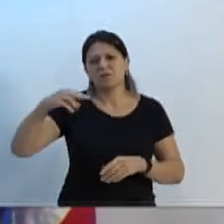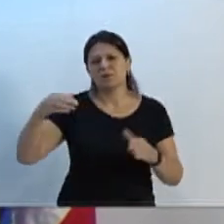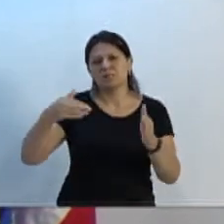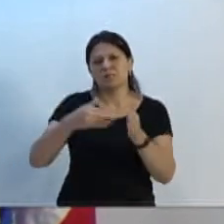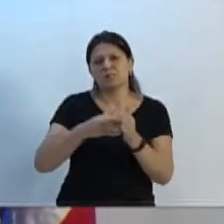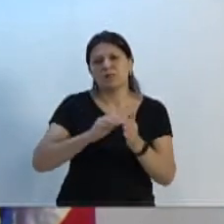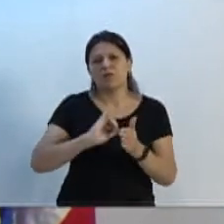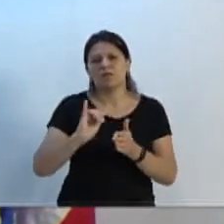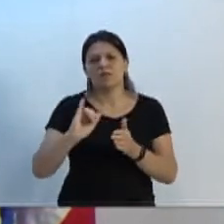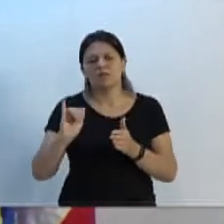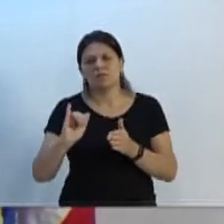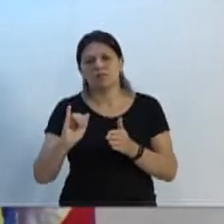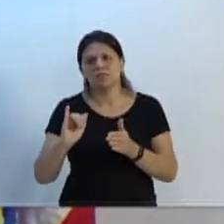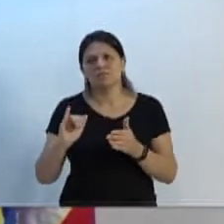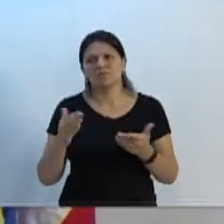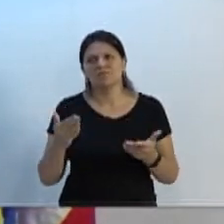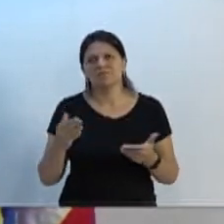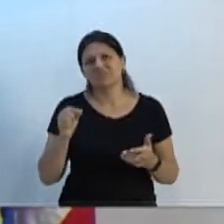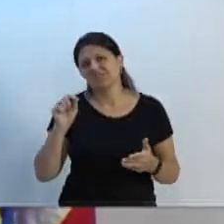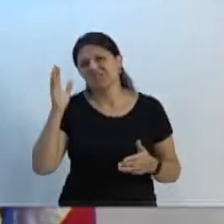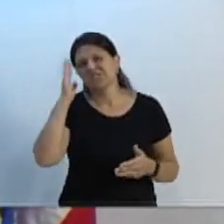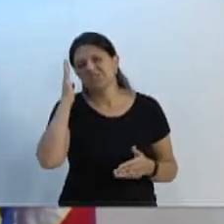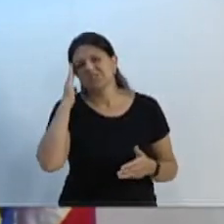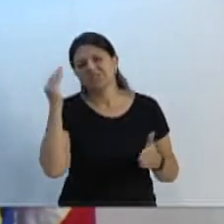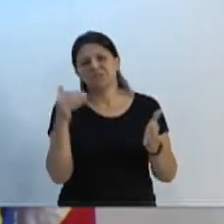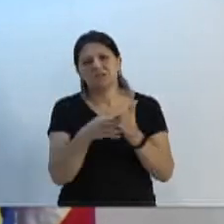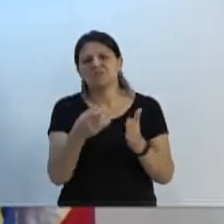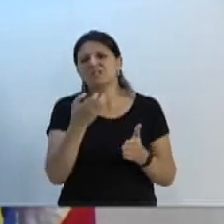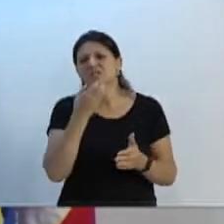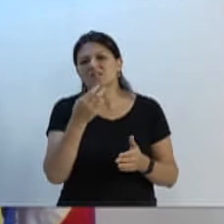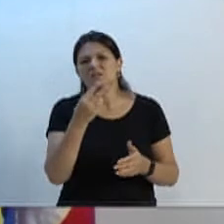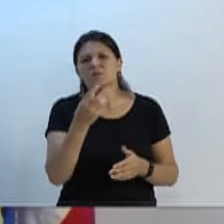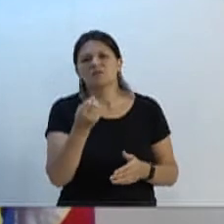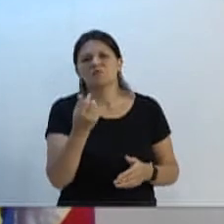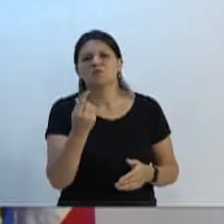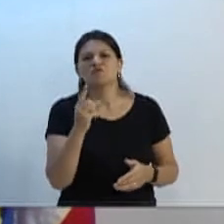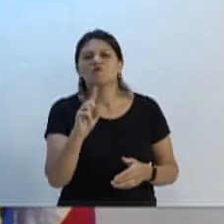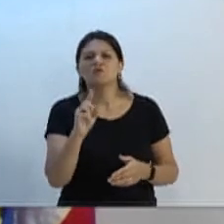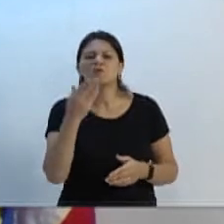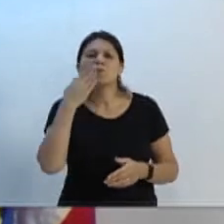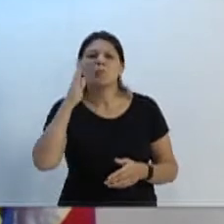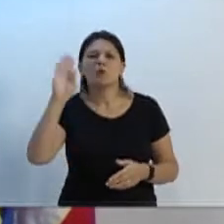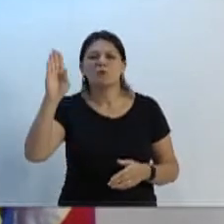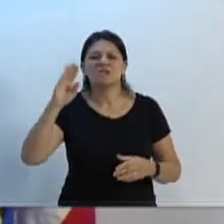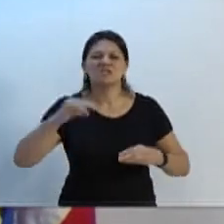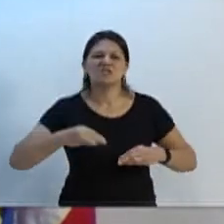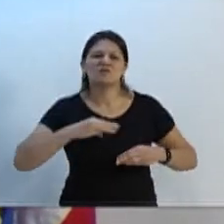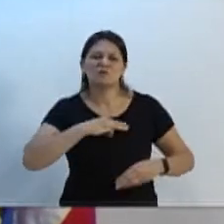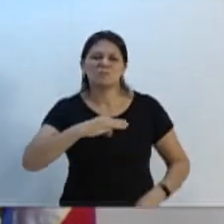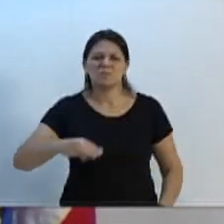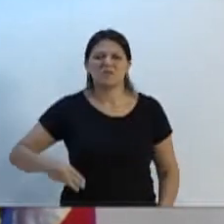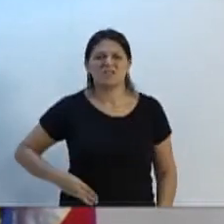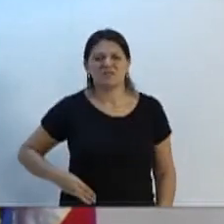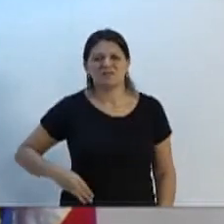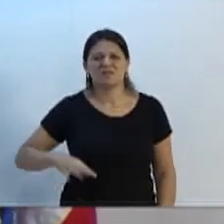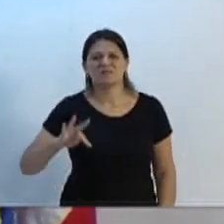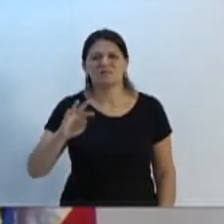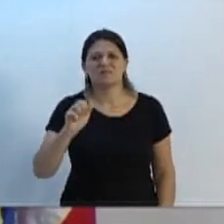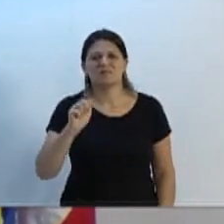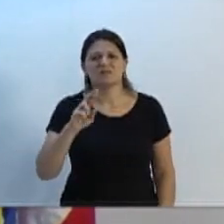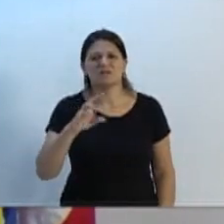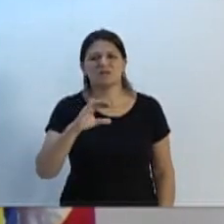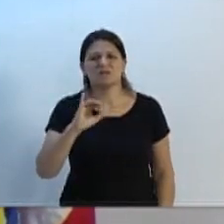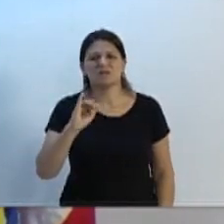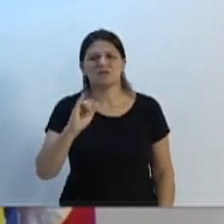até indaial que está até dezembro de 21 como foi prometido pelo ministro tarcísio gomes de freitas